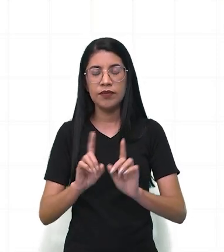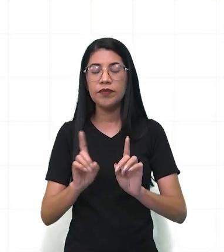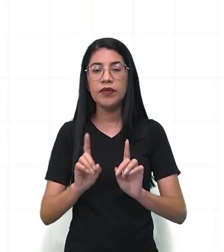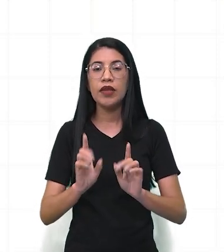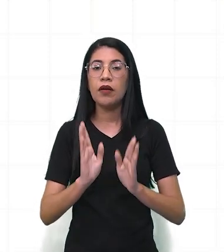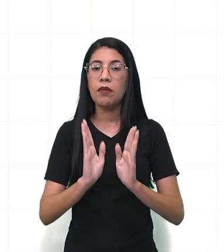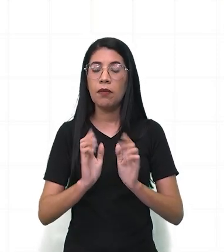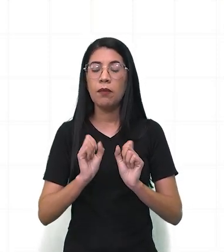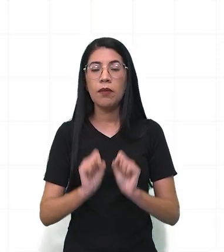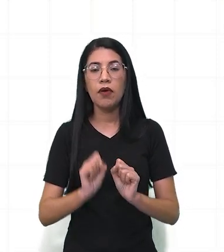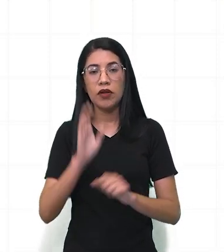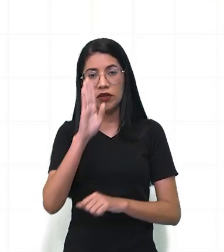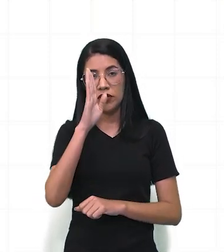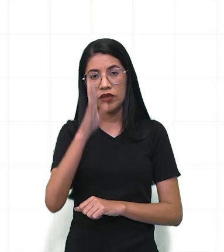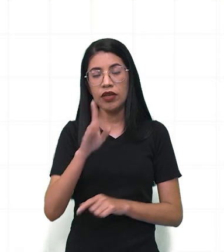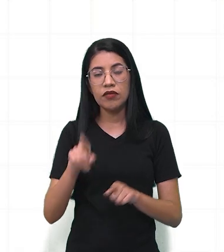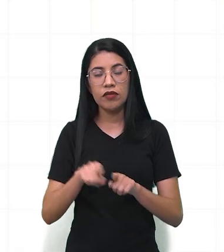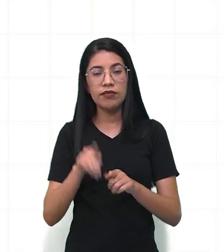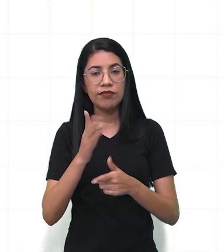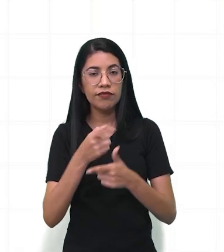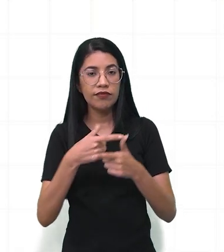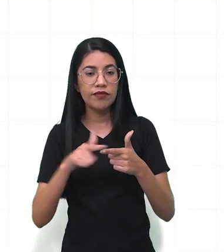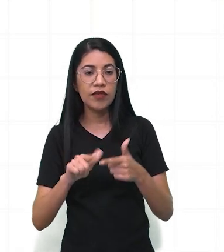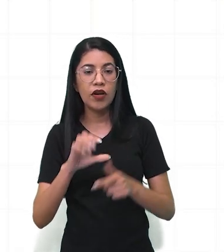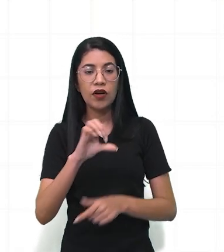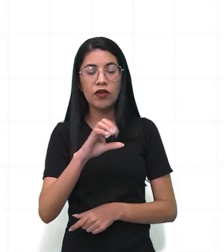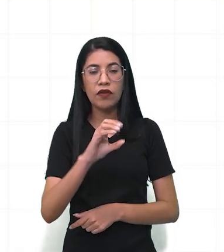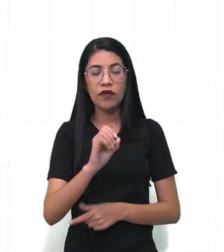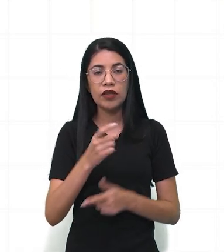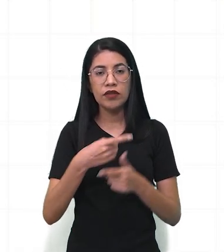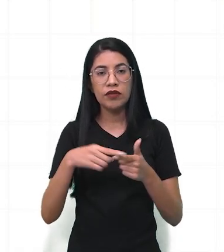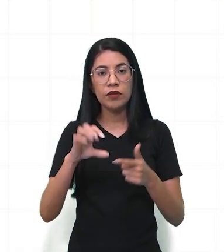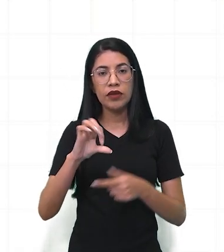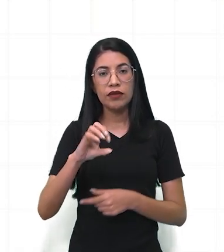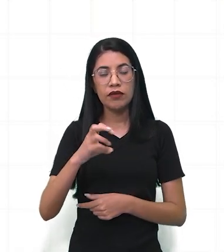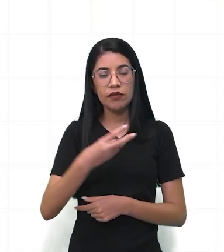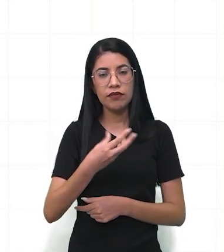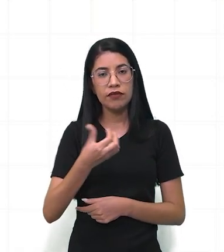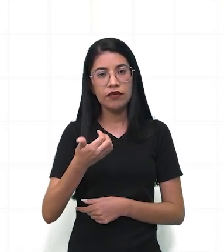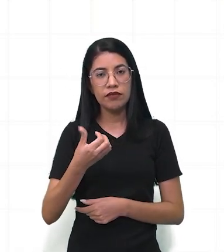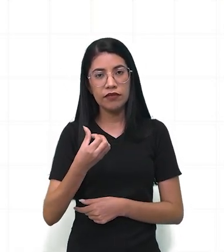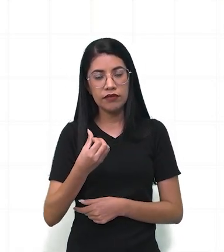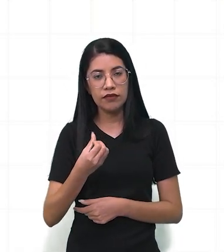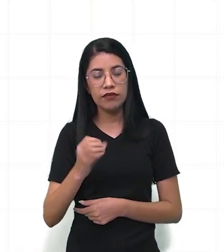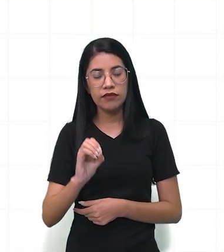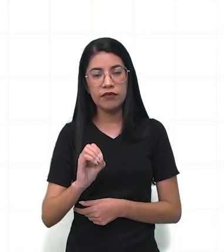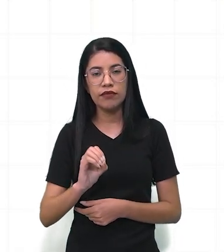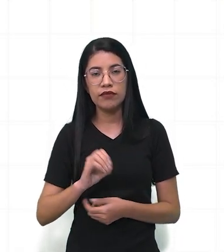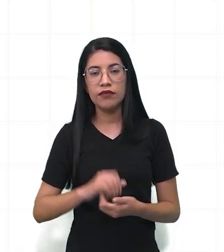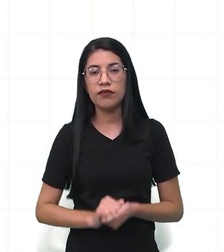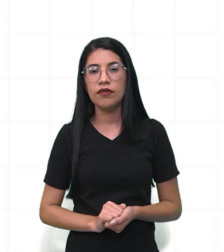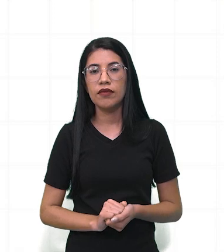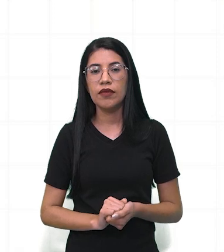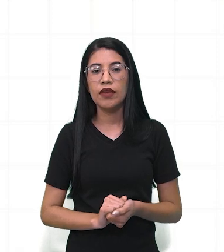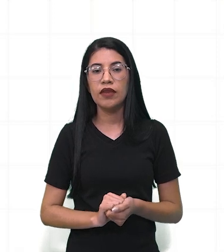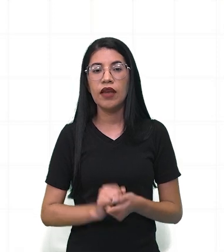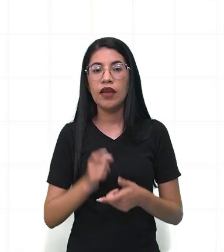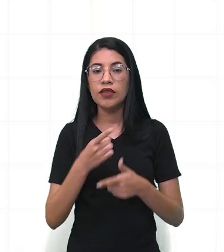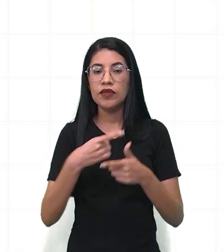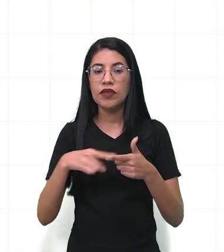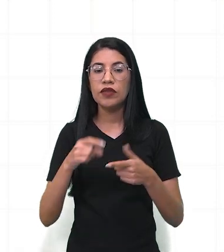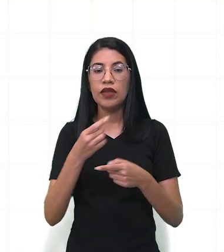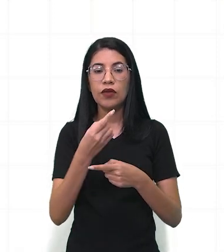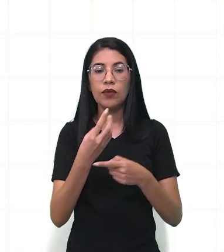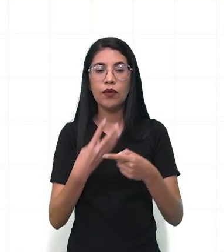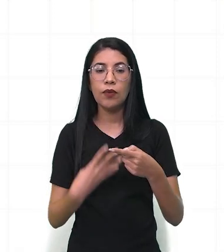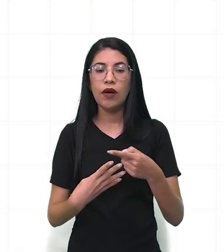direto. 90 dividido por 360, tá? Simplificando, você já chega a 1 quarto. E simplificando, você sabe